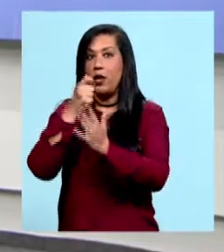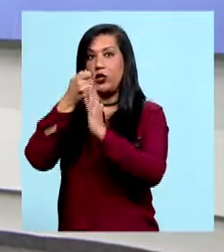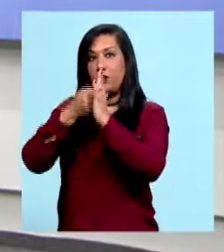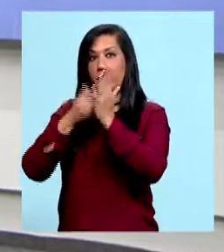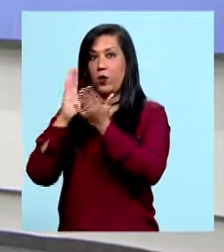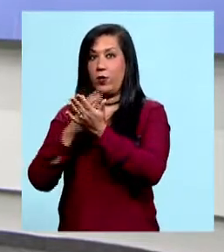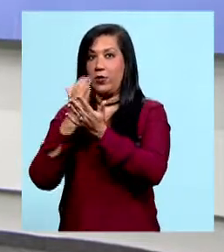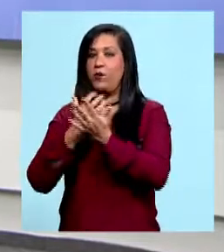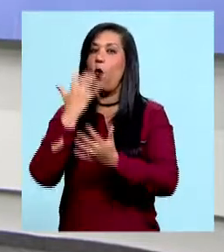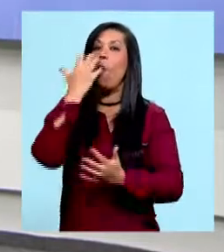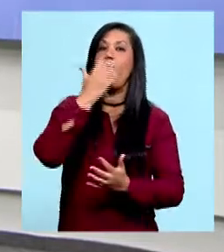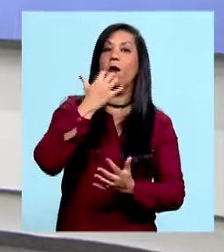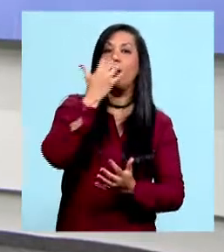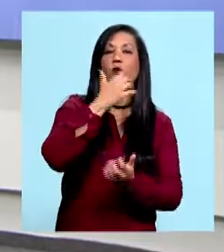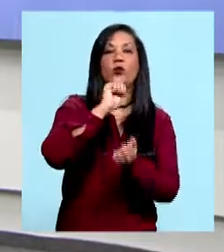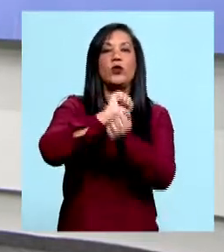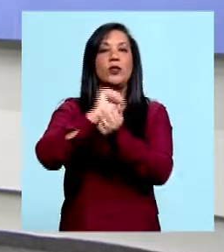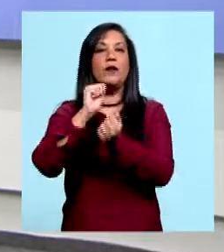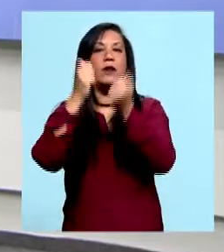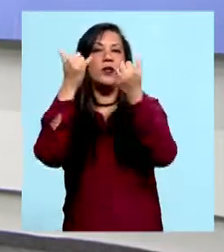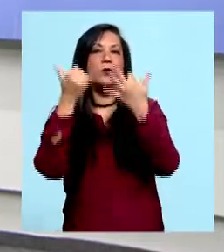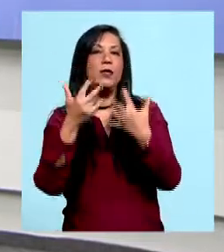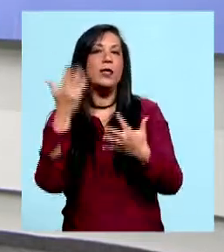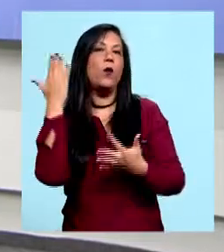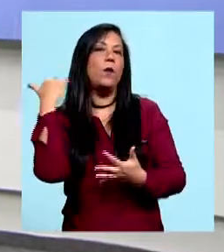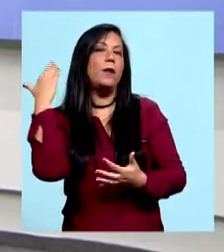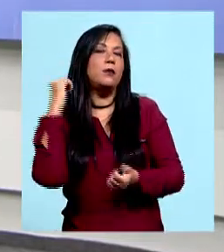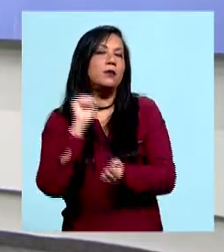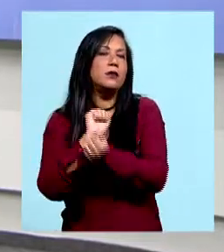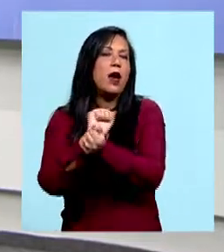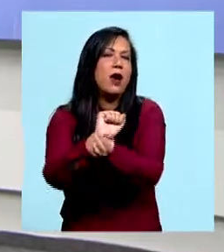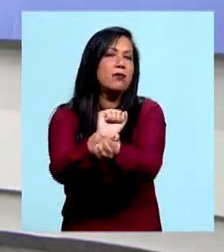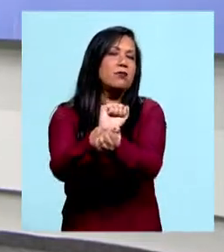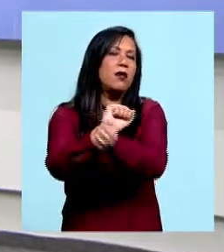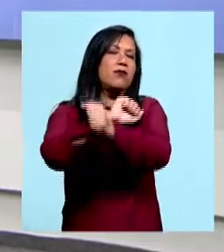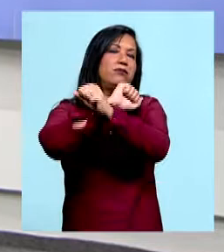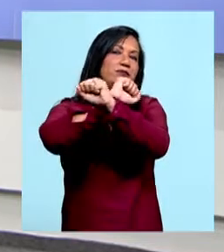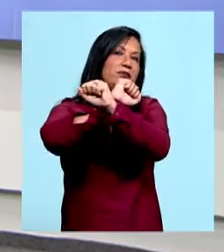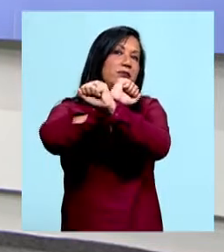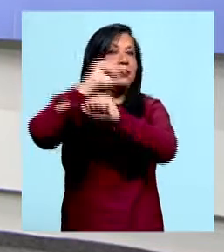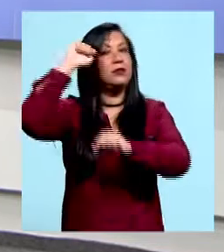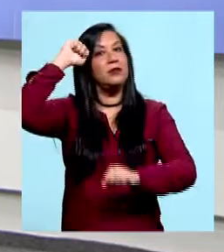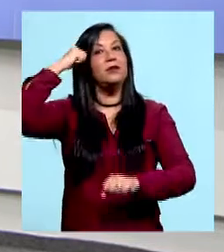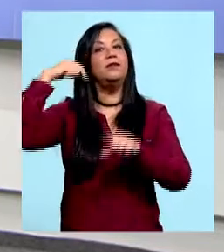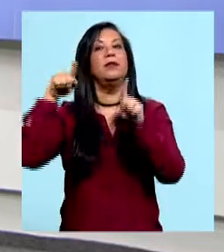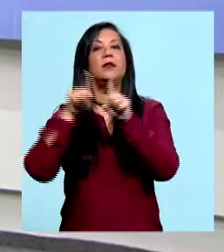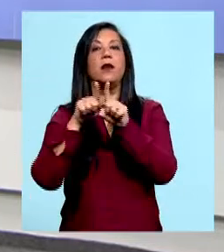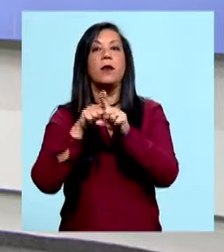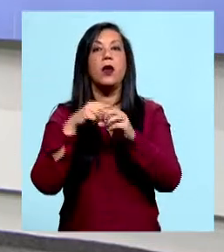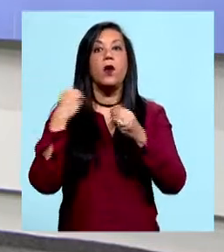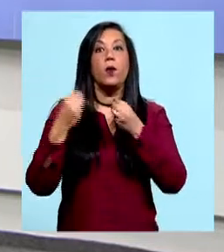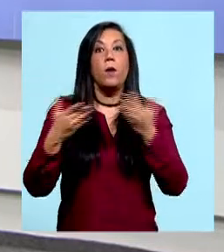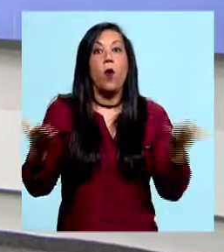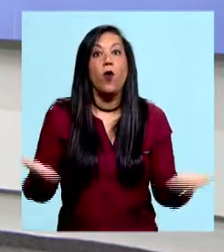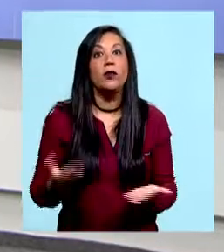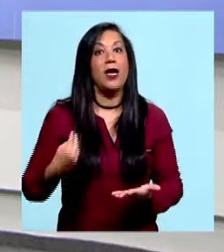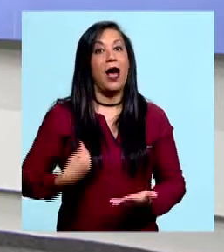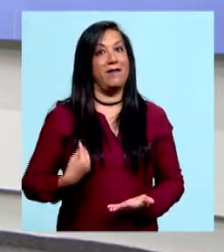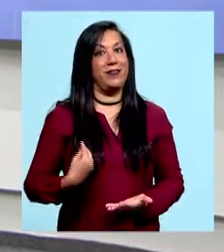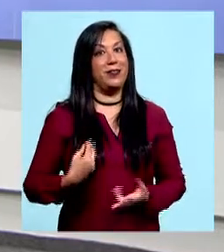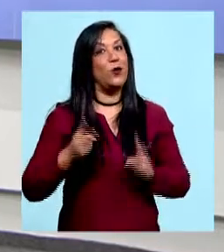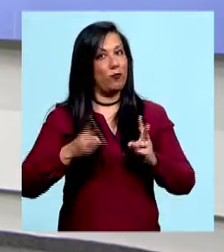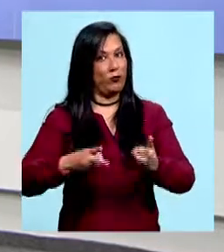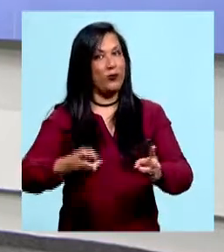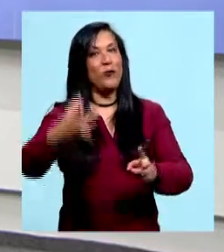dos Escravizados, ela fala sobre o passado de cativeiro dos africanos, mas também sobre as condições modernas de